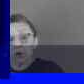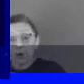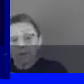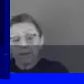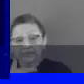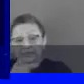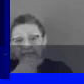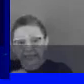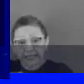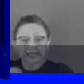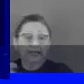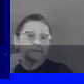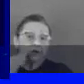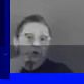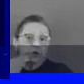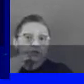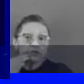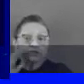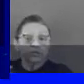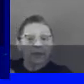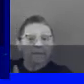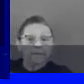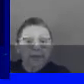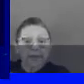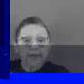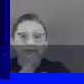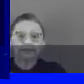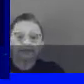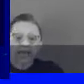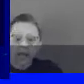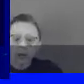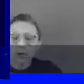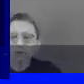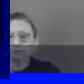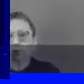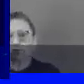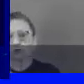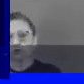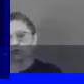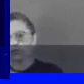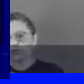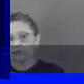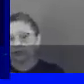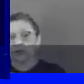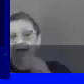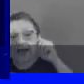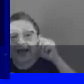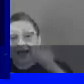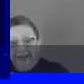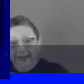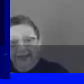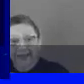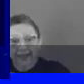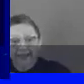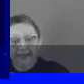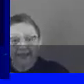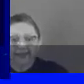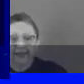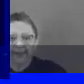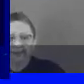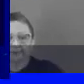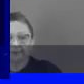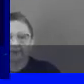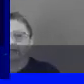de ressaca, em virtude de uma aprovação para o STF de uma pessoa que é absolutamente viciada politicamente